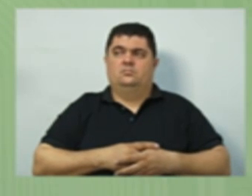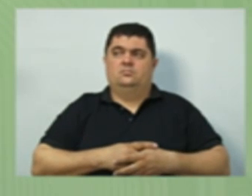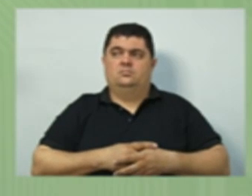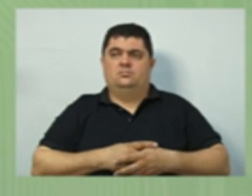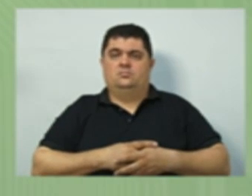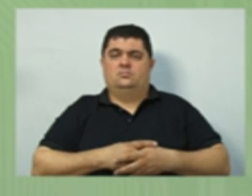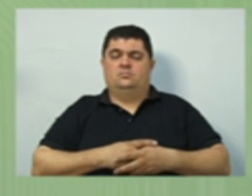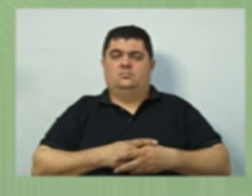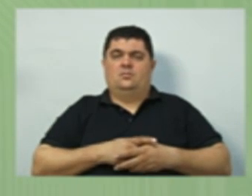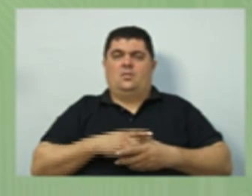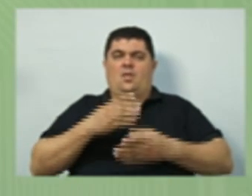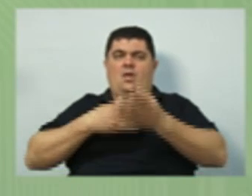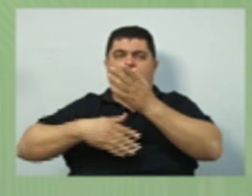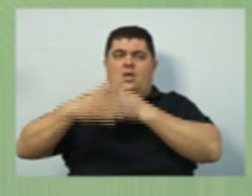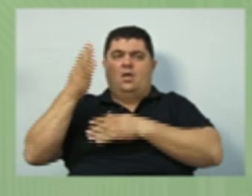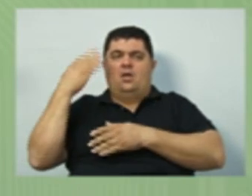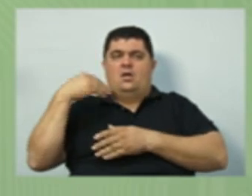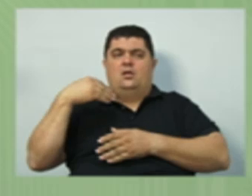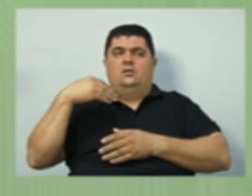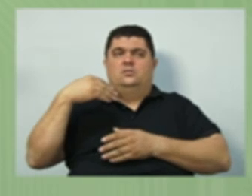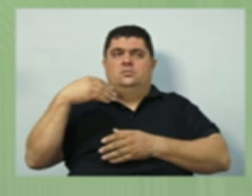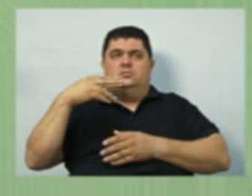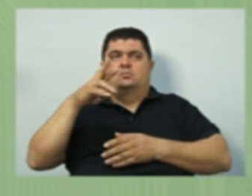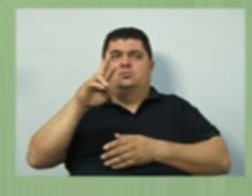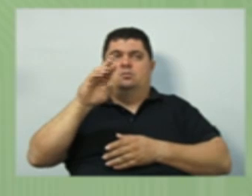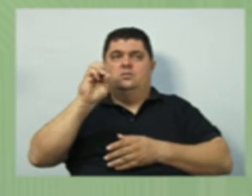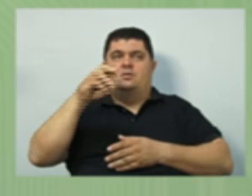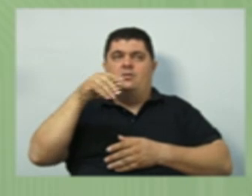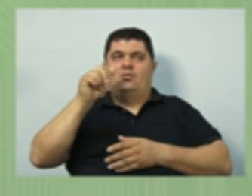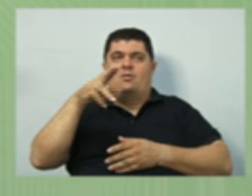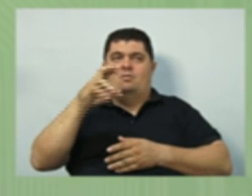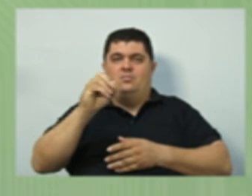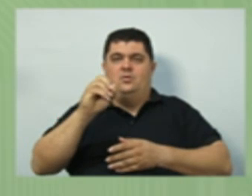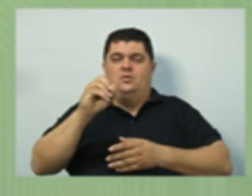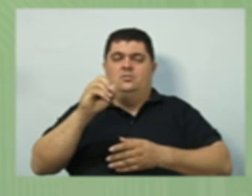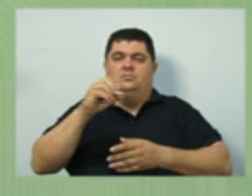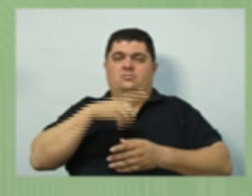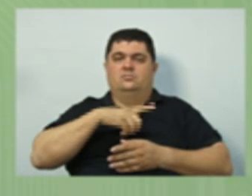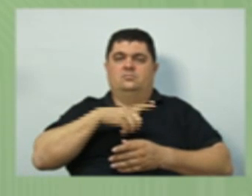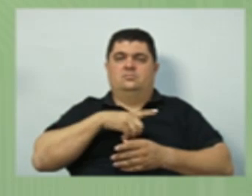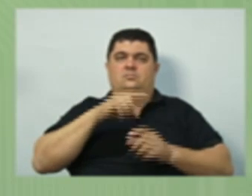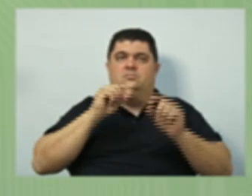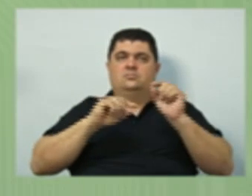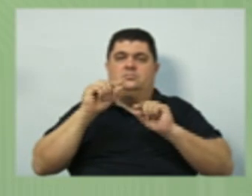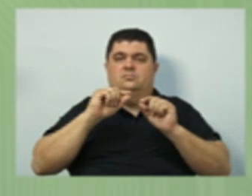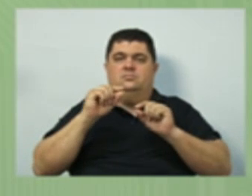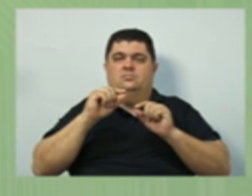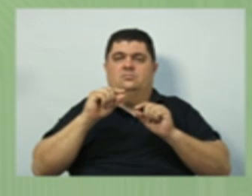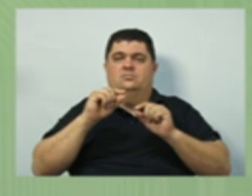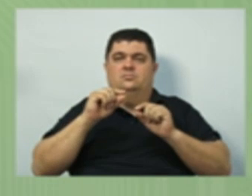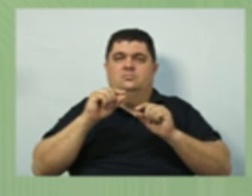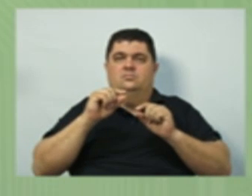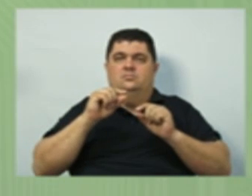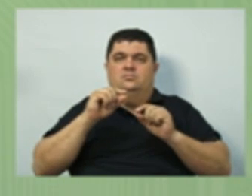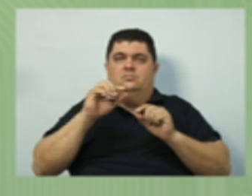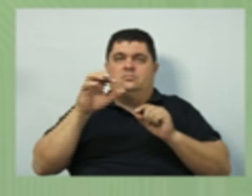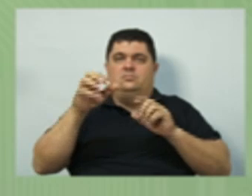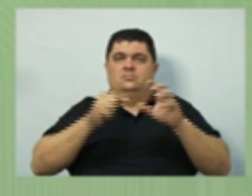No Império Romano, aí você tem o Coliseu, lembrando Roma, eles